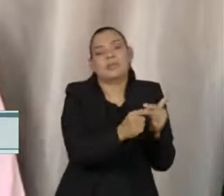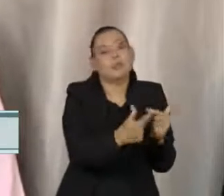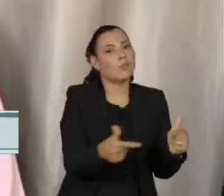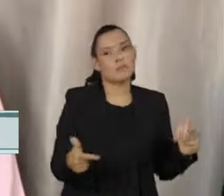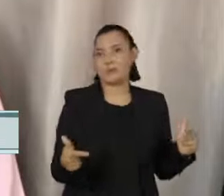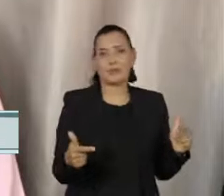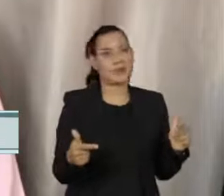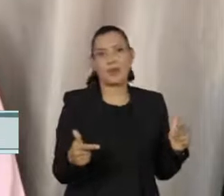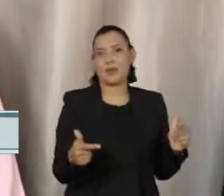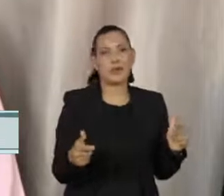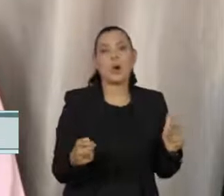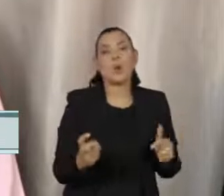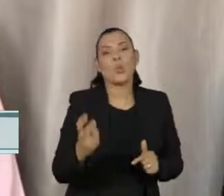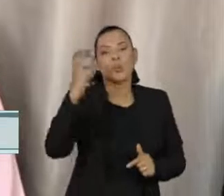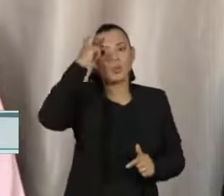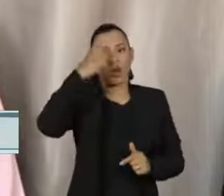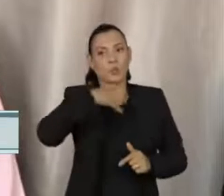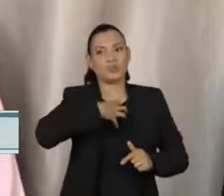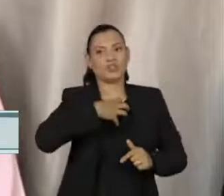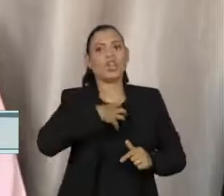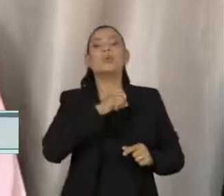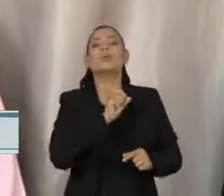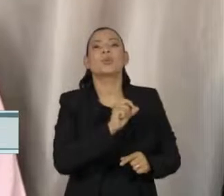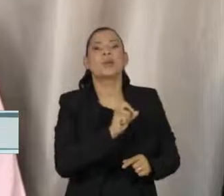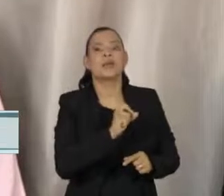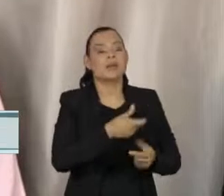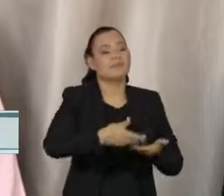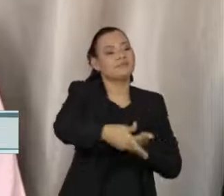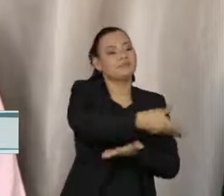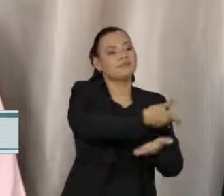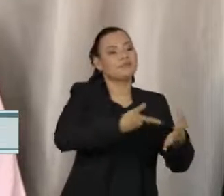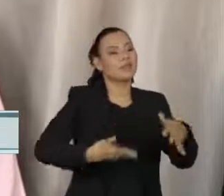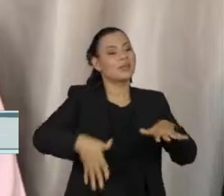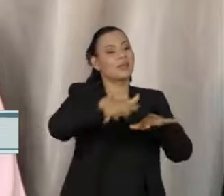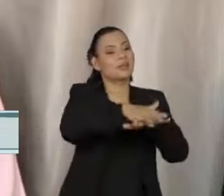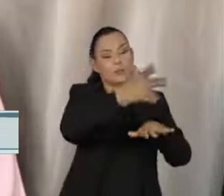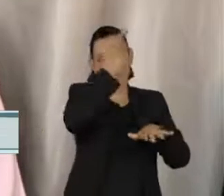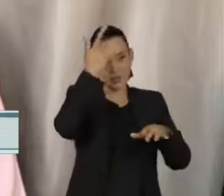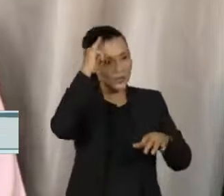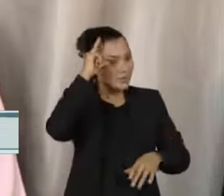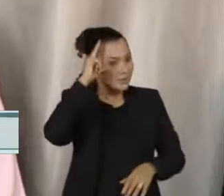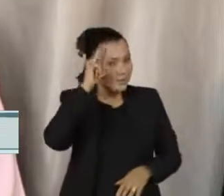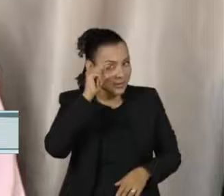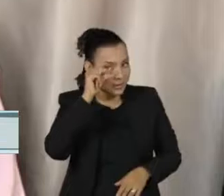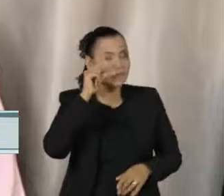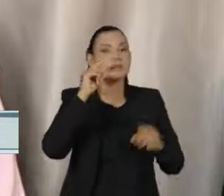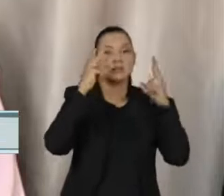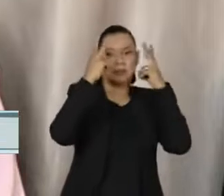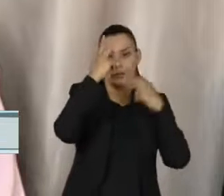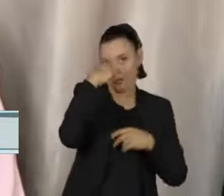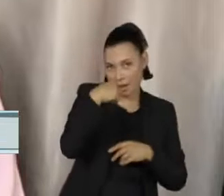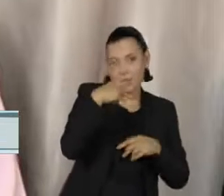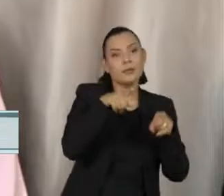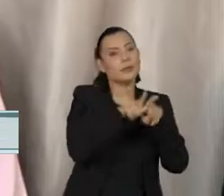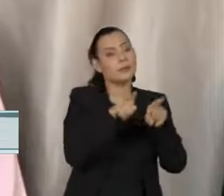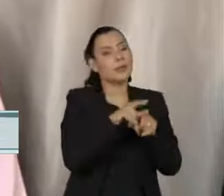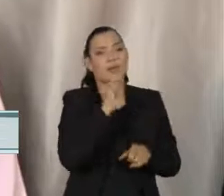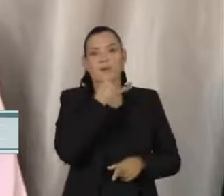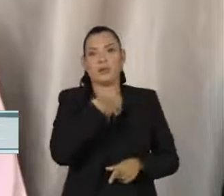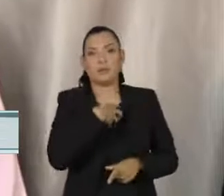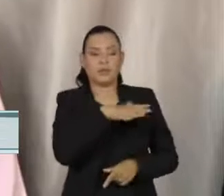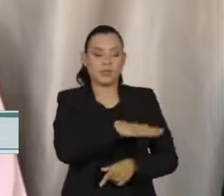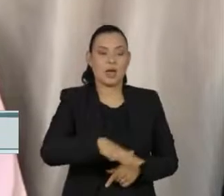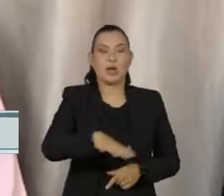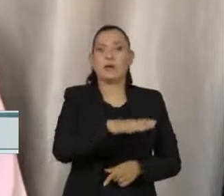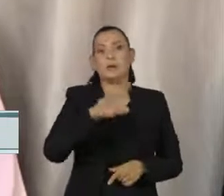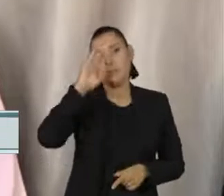possuir, a cultura da inclusão e da acessibilidade para a pessoa cega e com baixa visão. Nosso segmento, infelizmente, é um